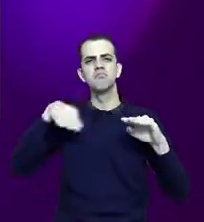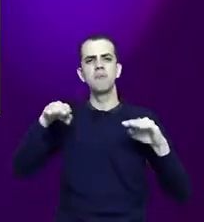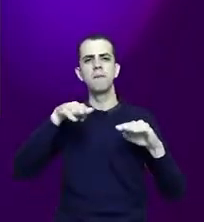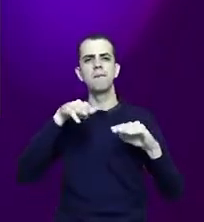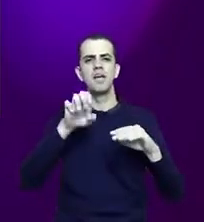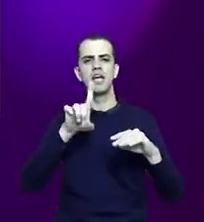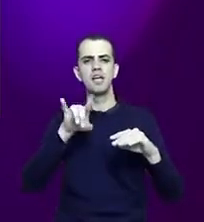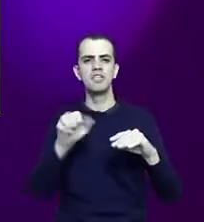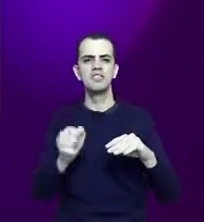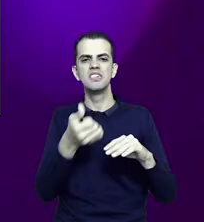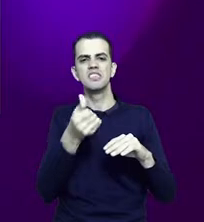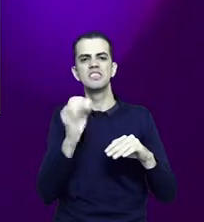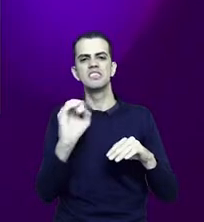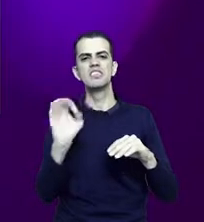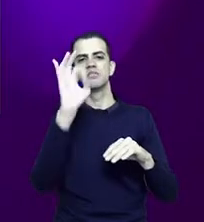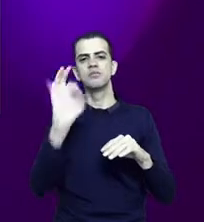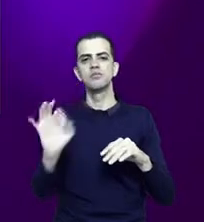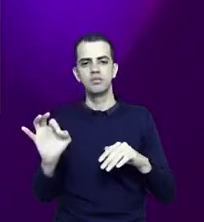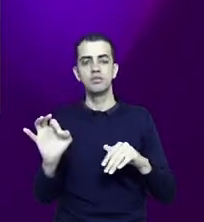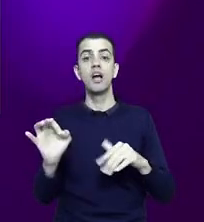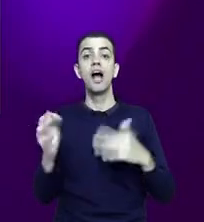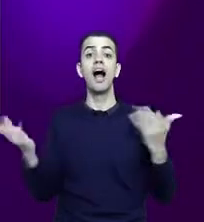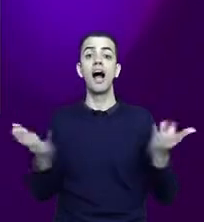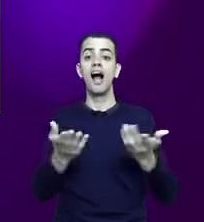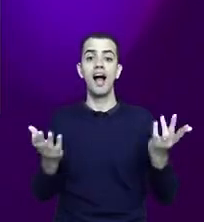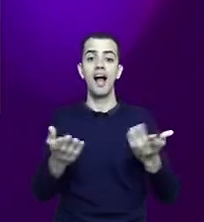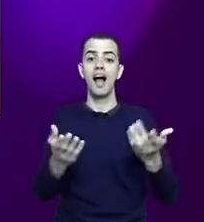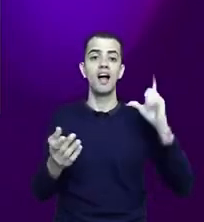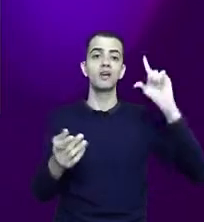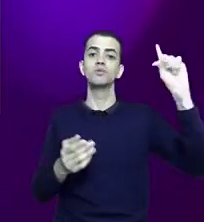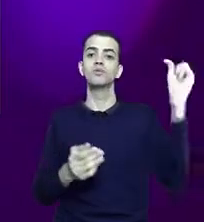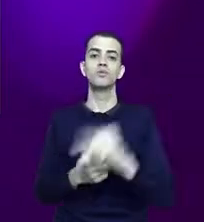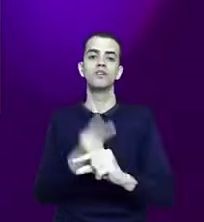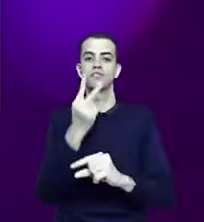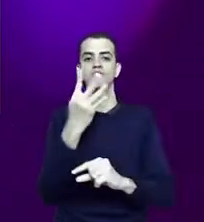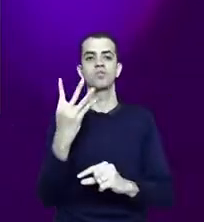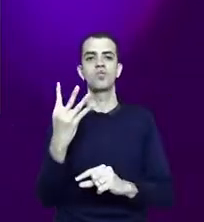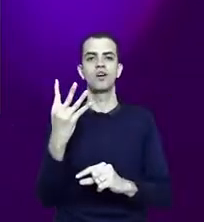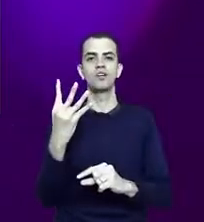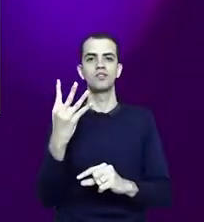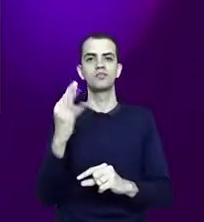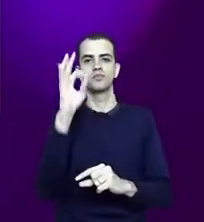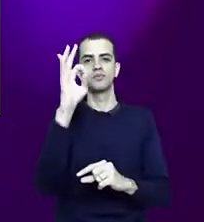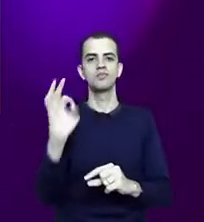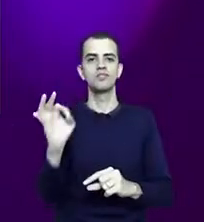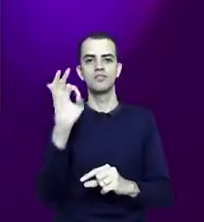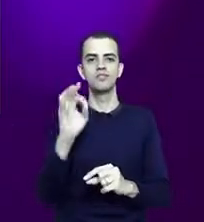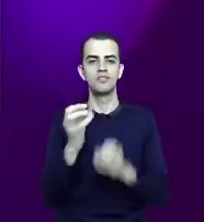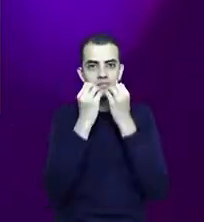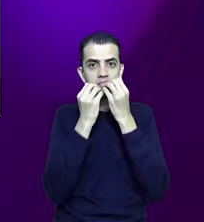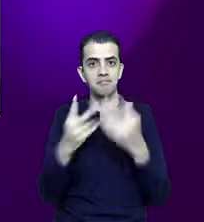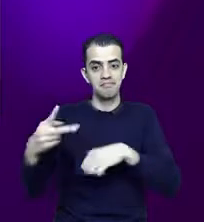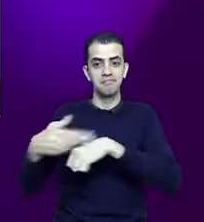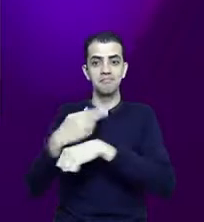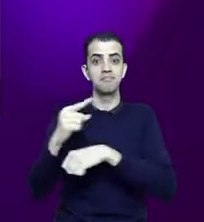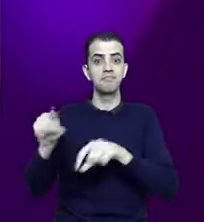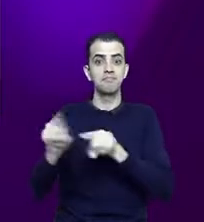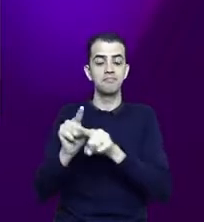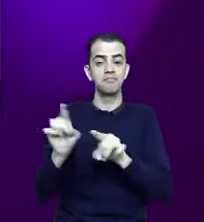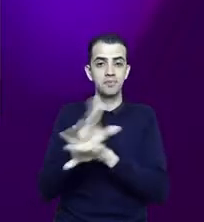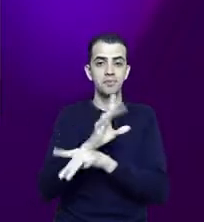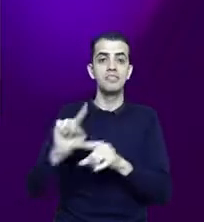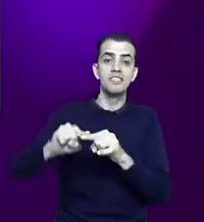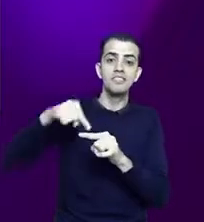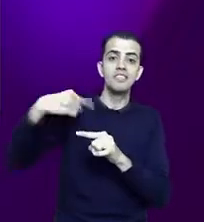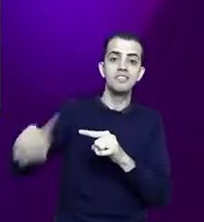restrição funcional, e a gente conseguiu 24% no pós-operatório, que foi uma diminuição muito